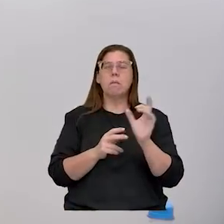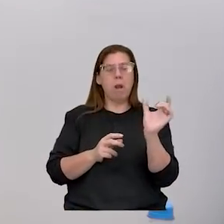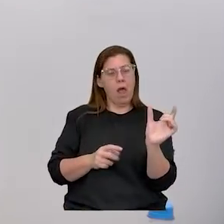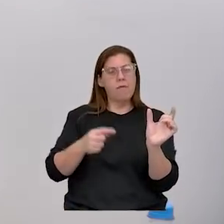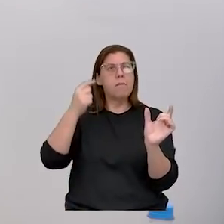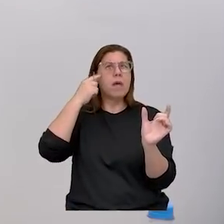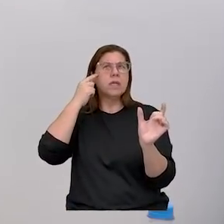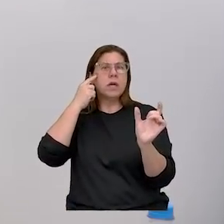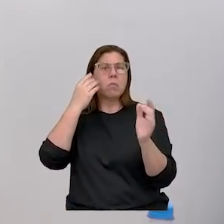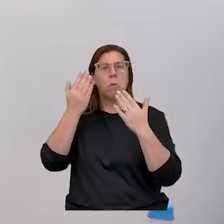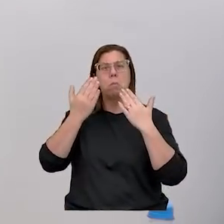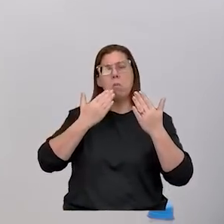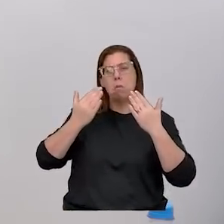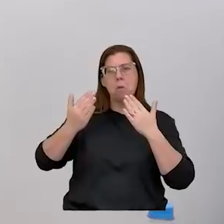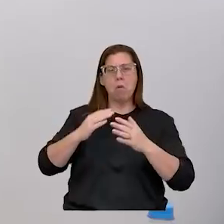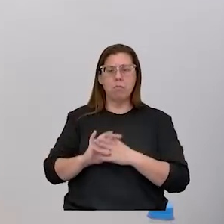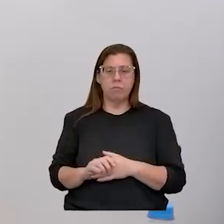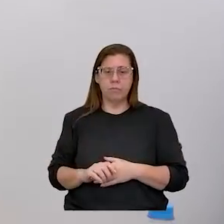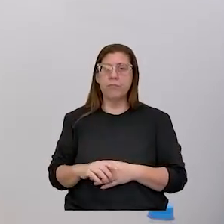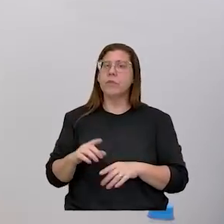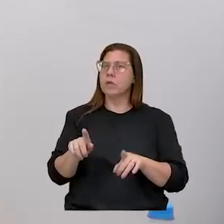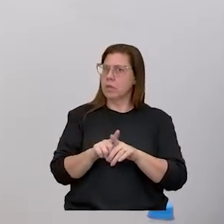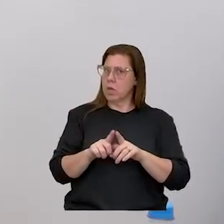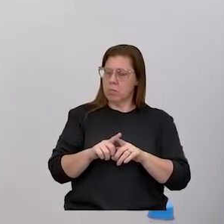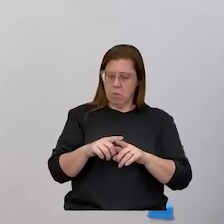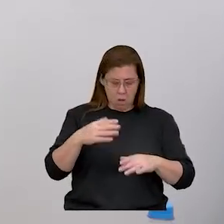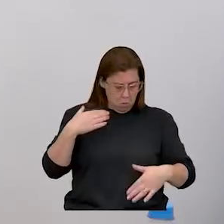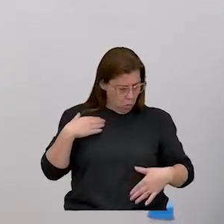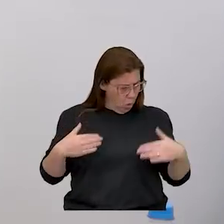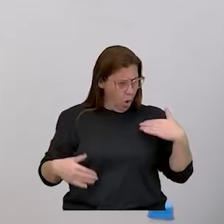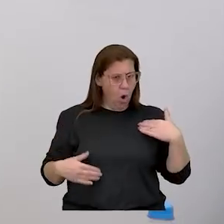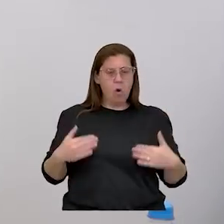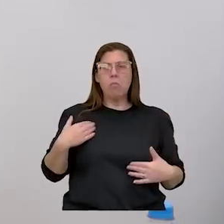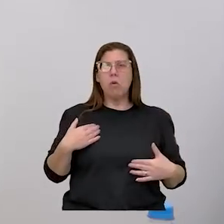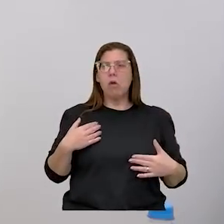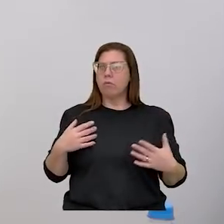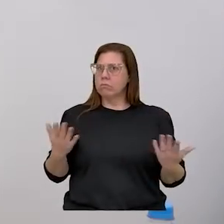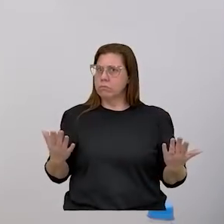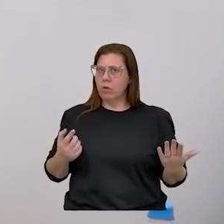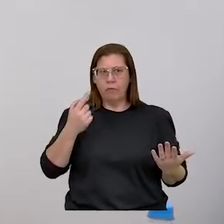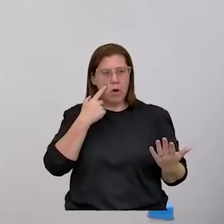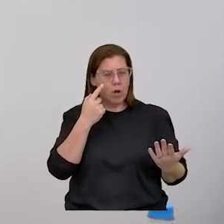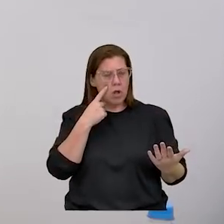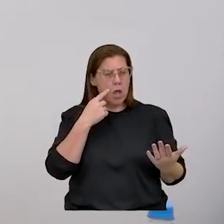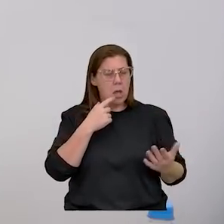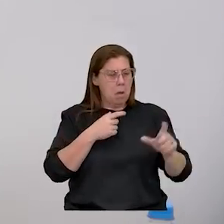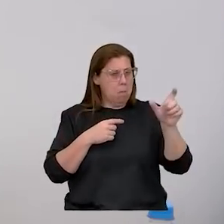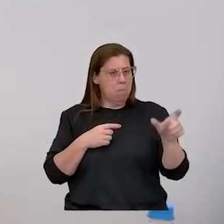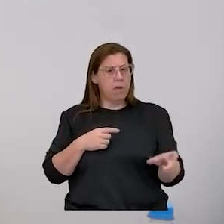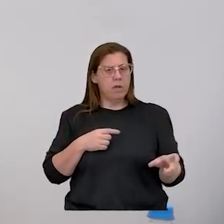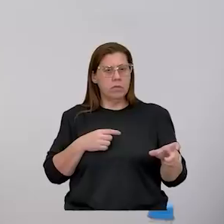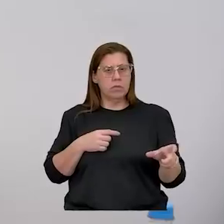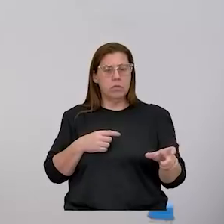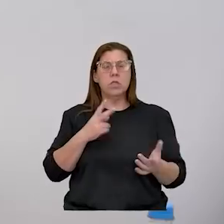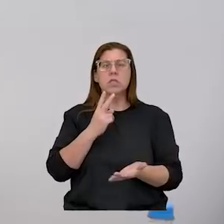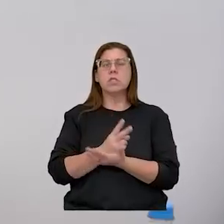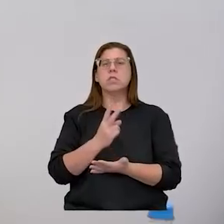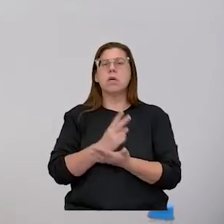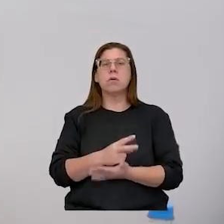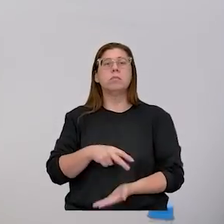vão colocando no chat para a gente discutir um pouquinho também sobre isso, né? Será que a gente pode debater sobre tudo, qualquer assunto?